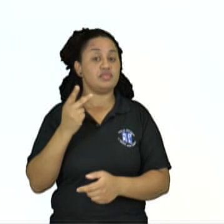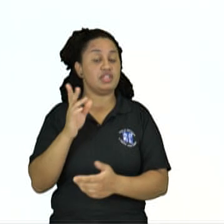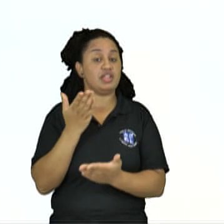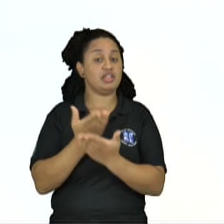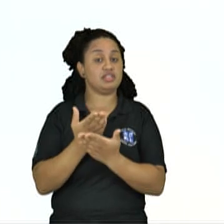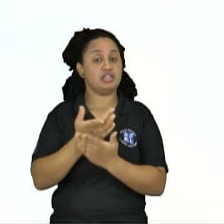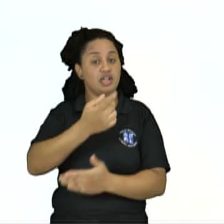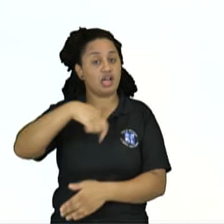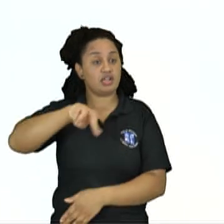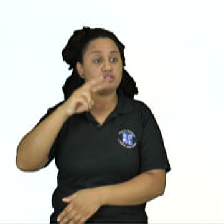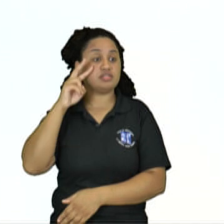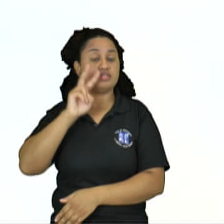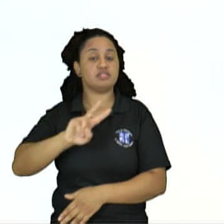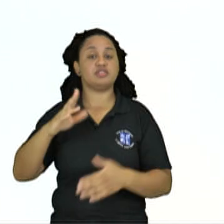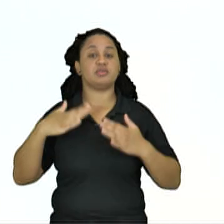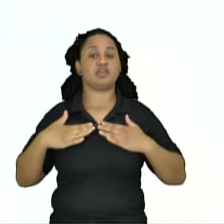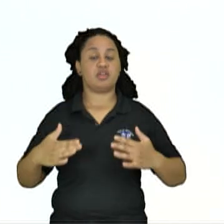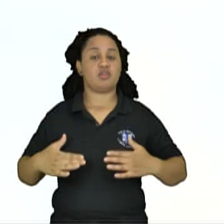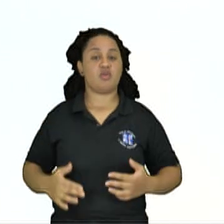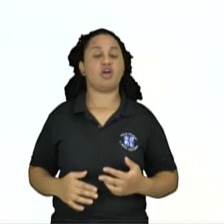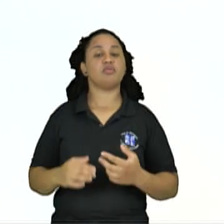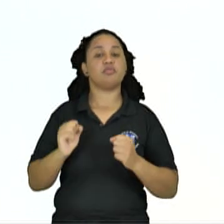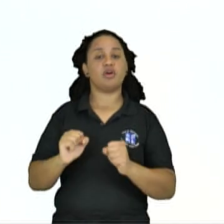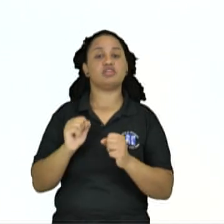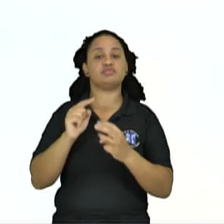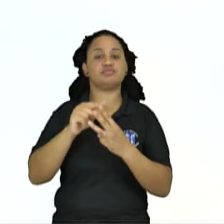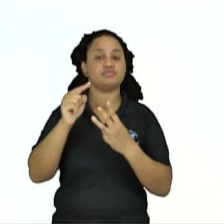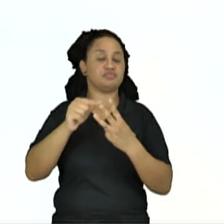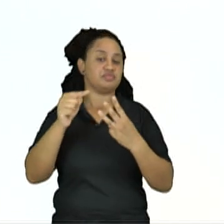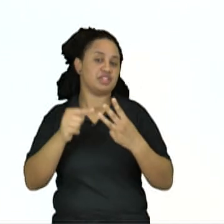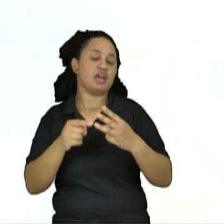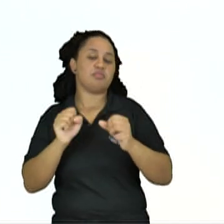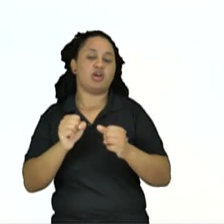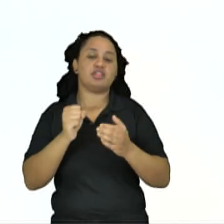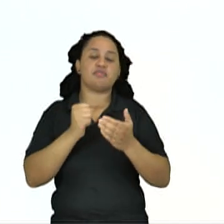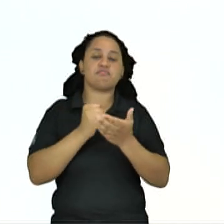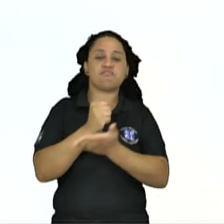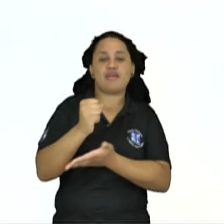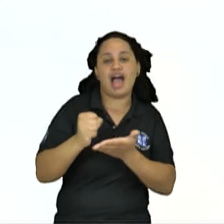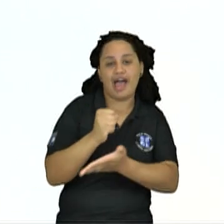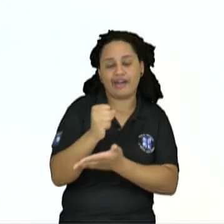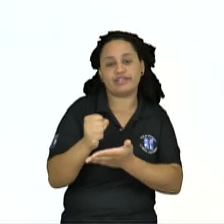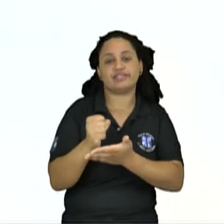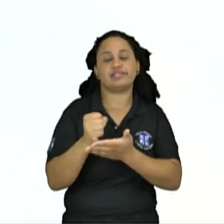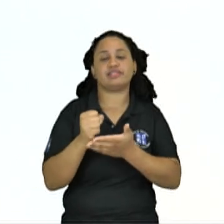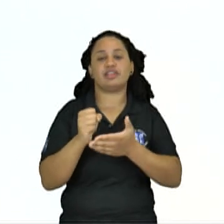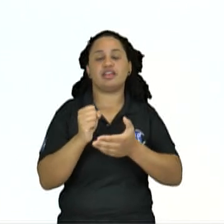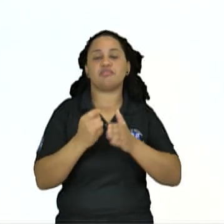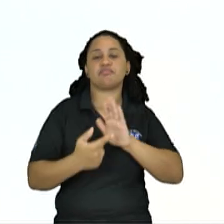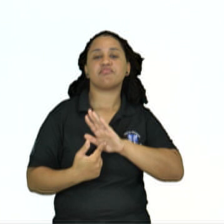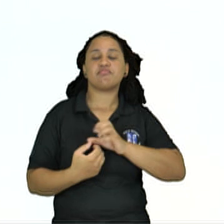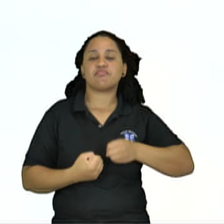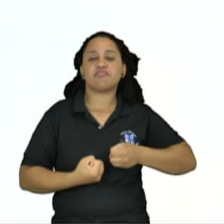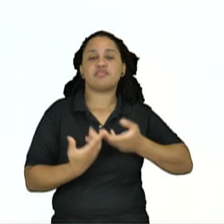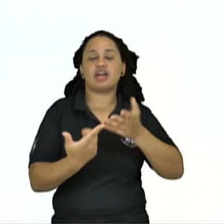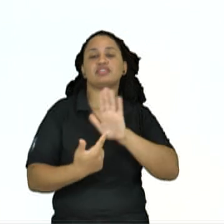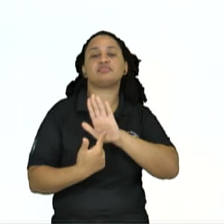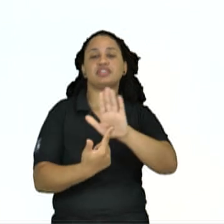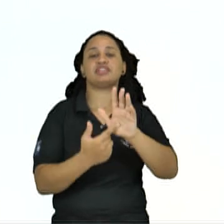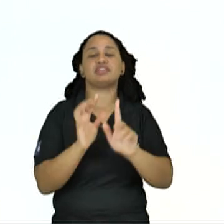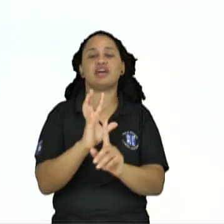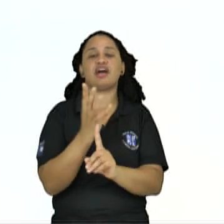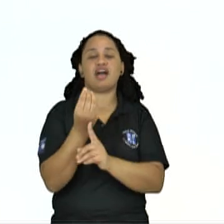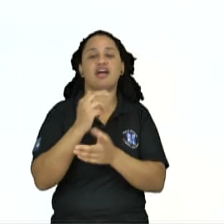é tridimensional. Ele serve como suporte e materialidade expressiva para